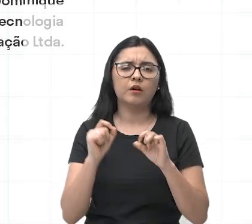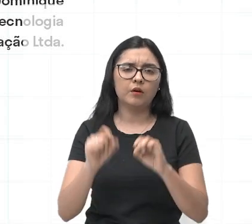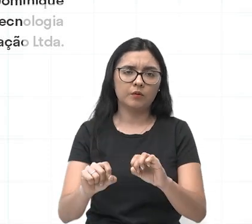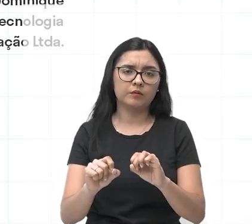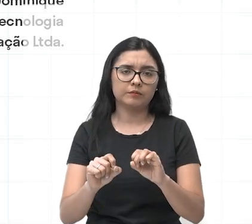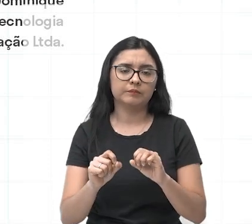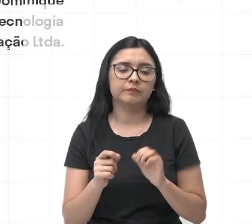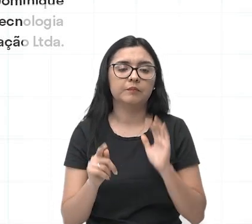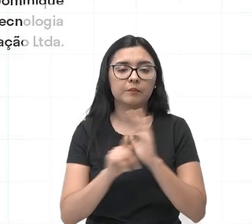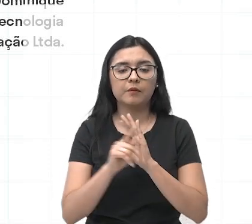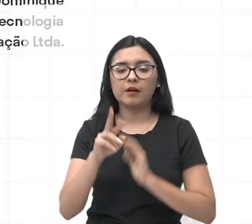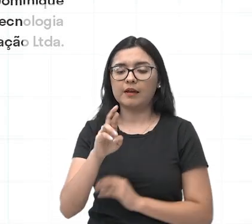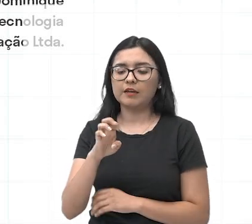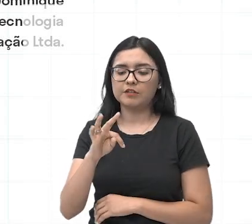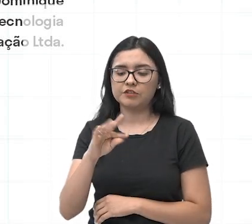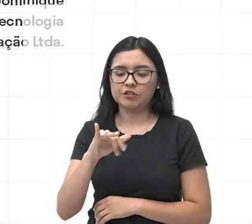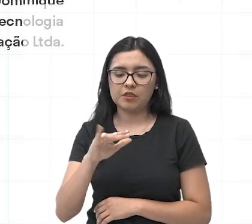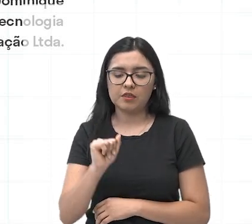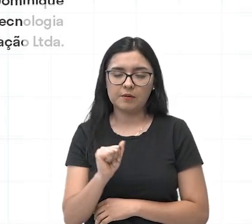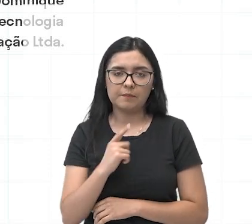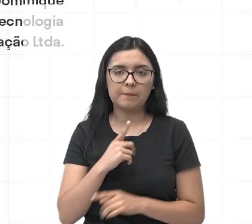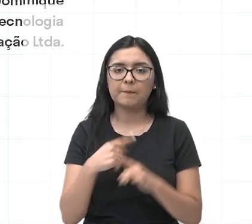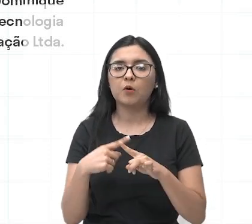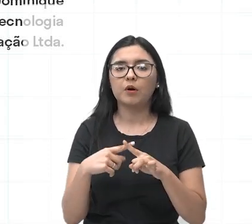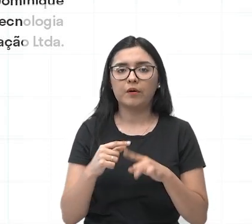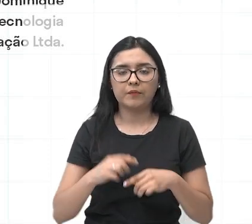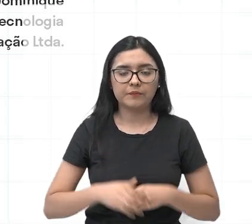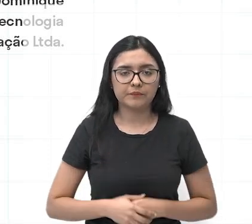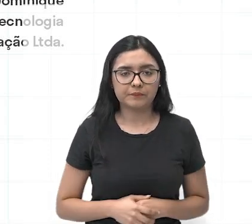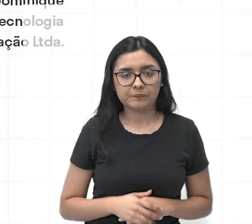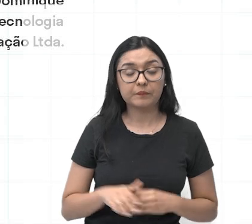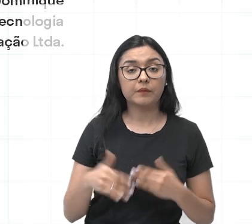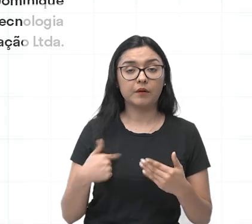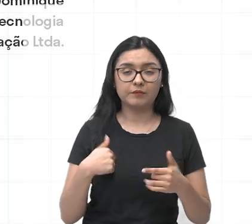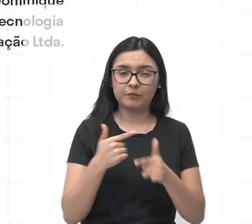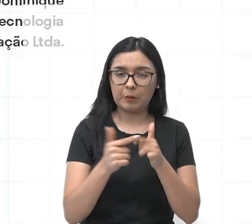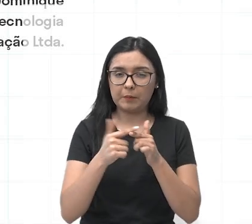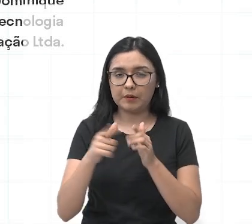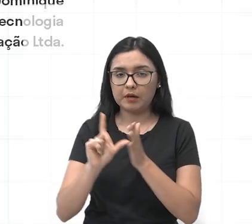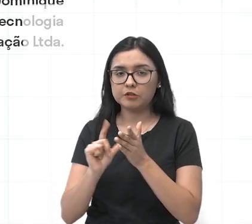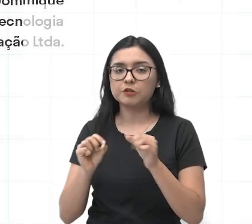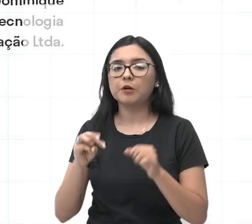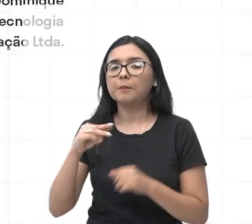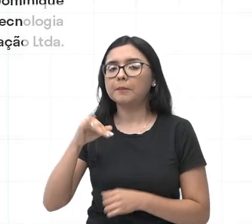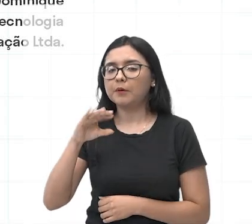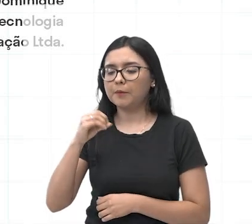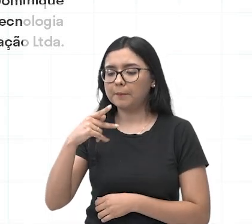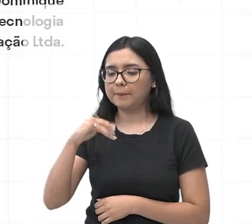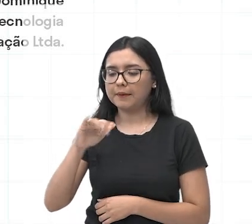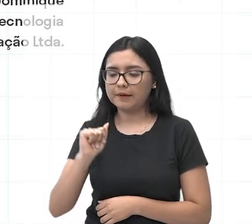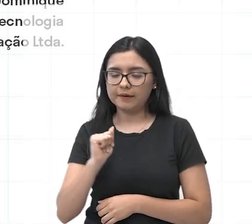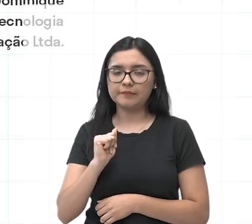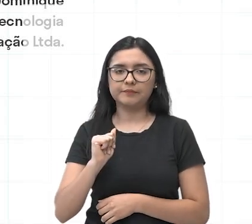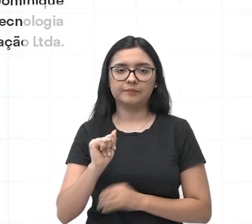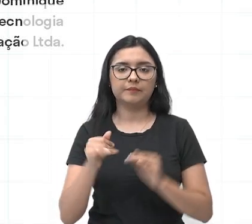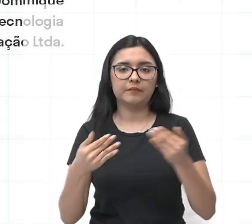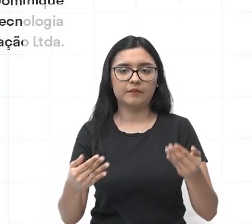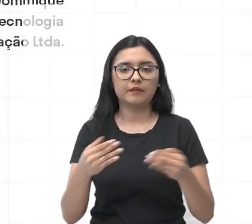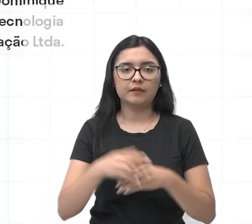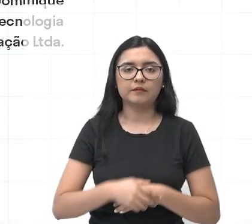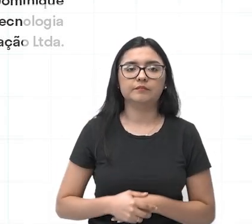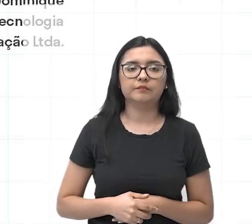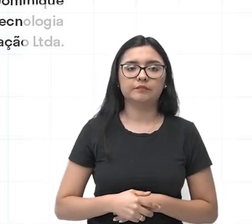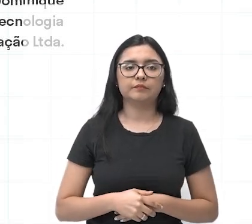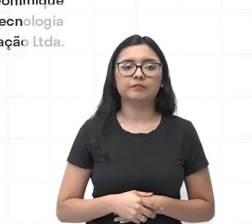ênfase atrás da retina aí? Porque no problema anterior de miopia, a luz